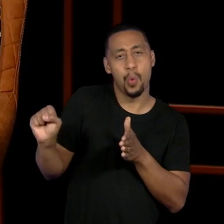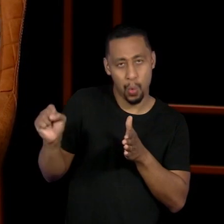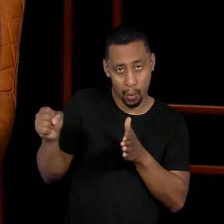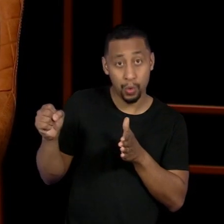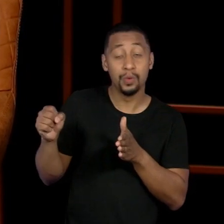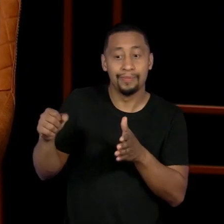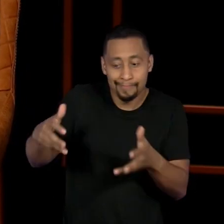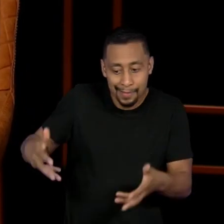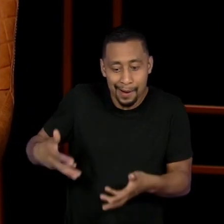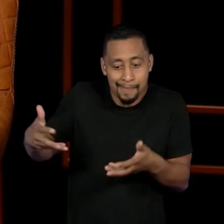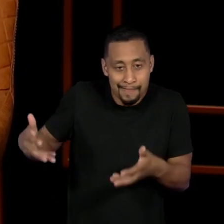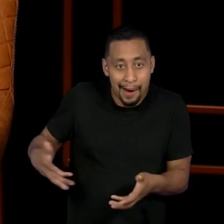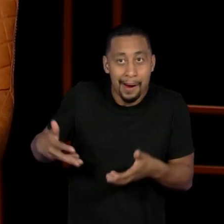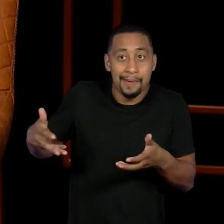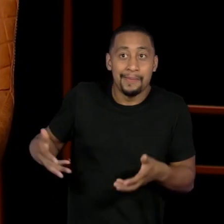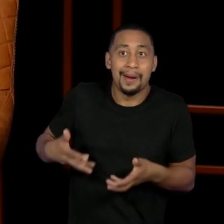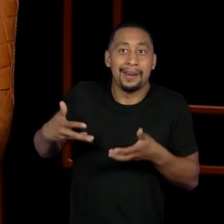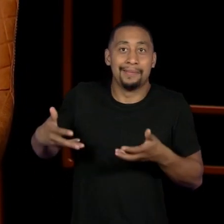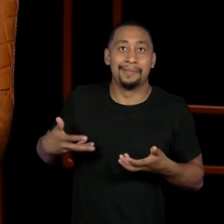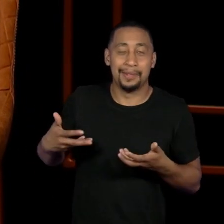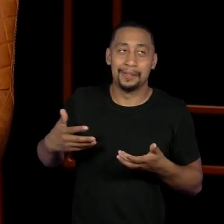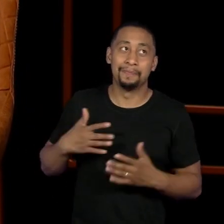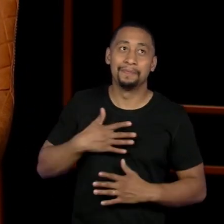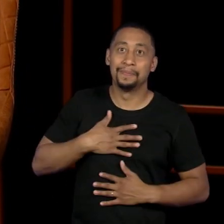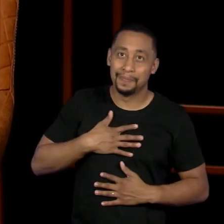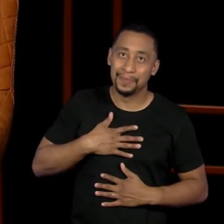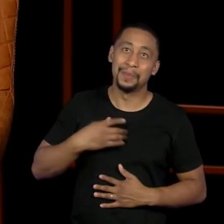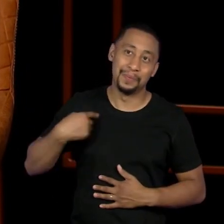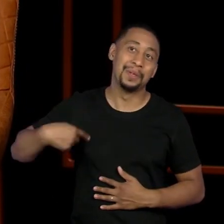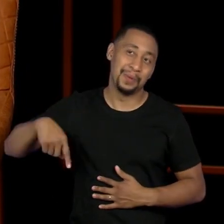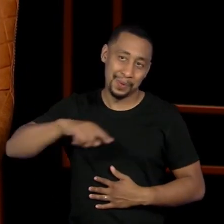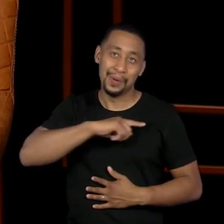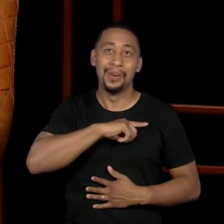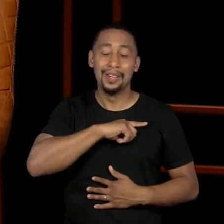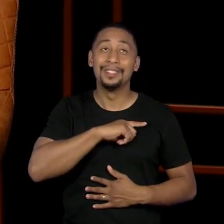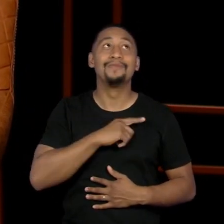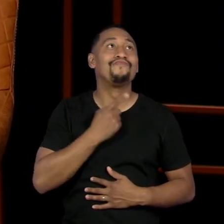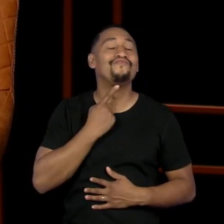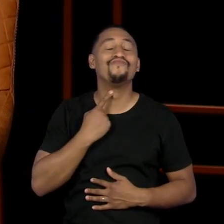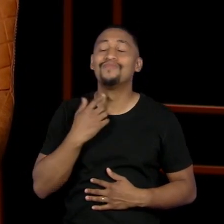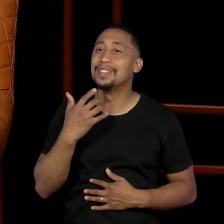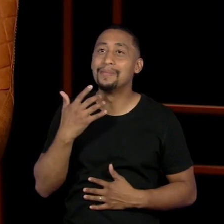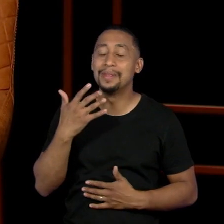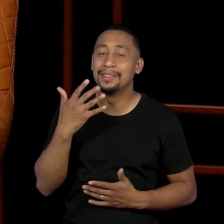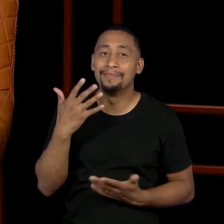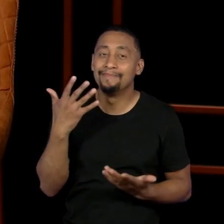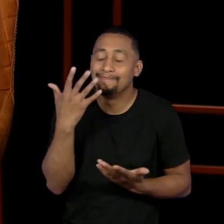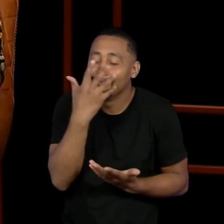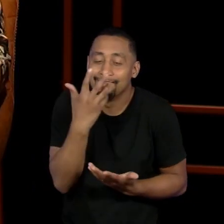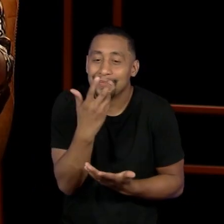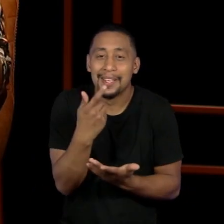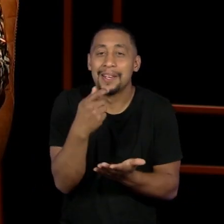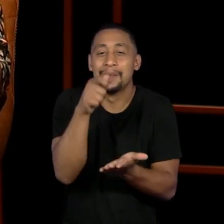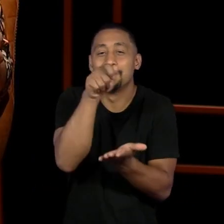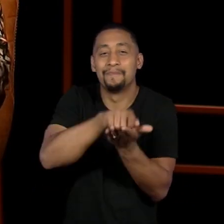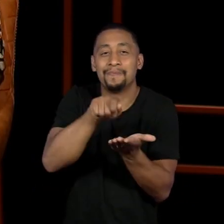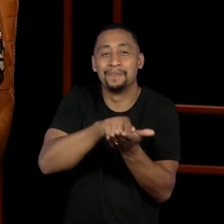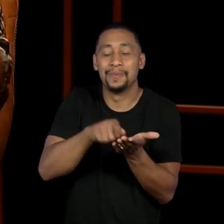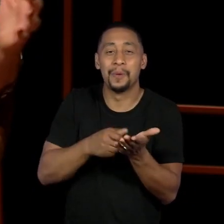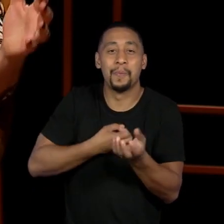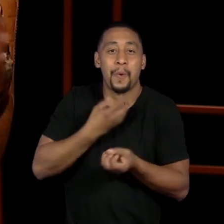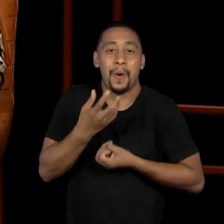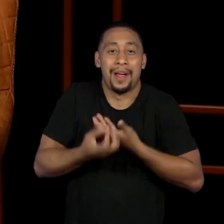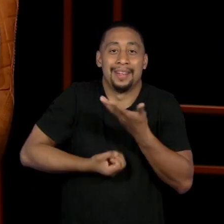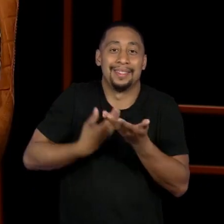nos anos 60 foi, digamos assim, eles fizeram a antologia da novíssima poesia portuguesa, que lançou a maioria,